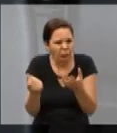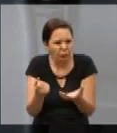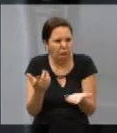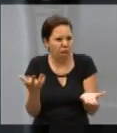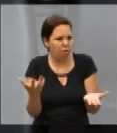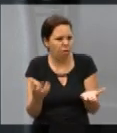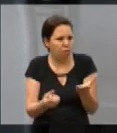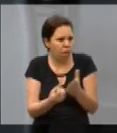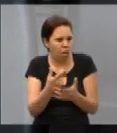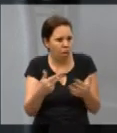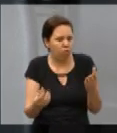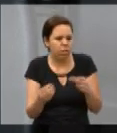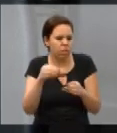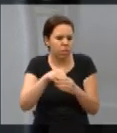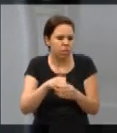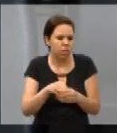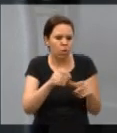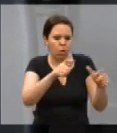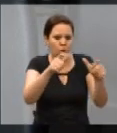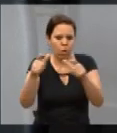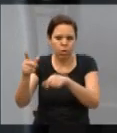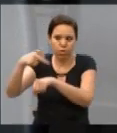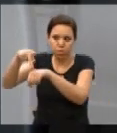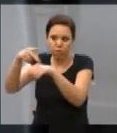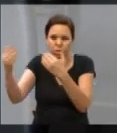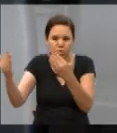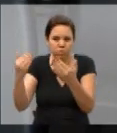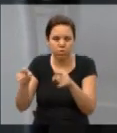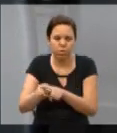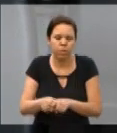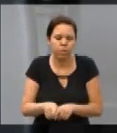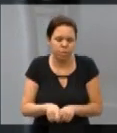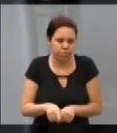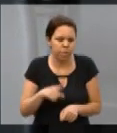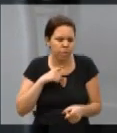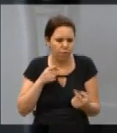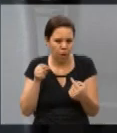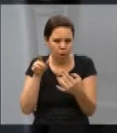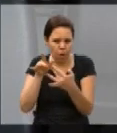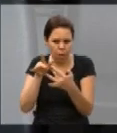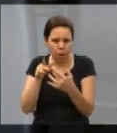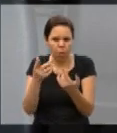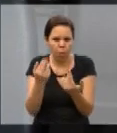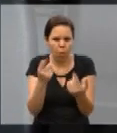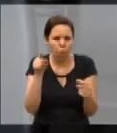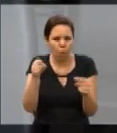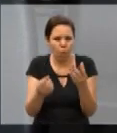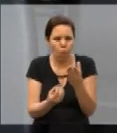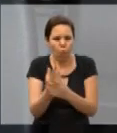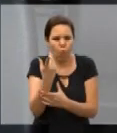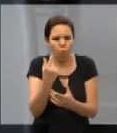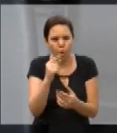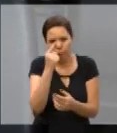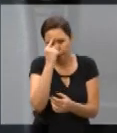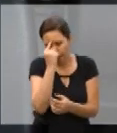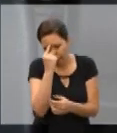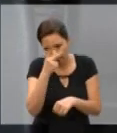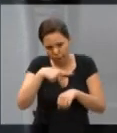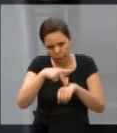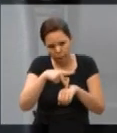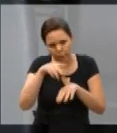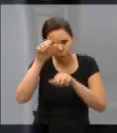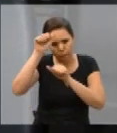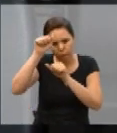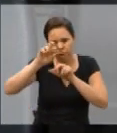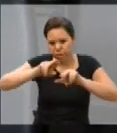e das coisas que se passam também em outros países, né, que tem ligação com essas mortes, né, na Índia, na